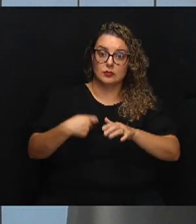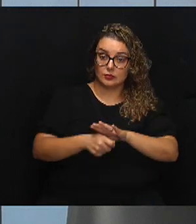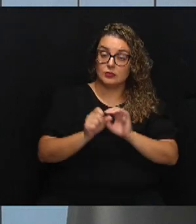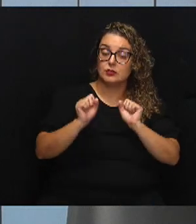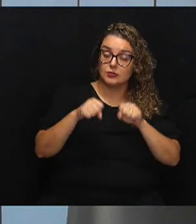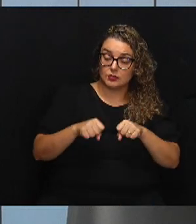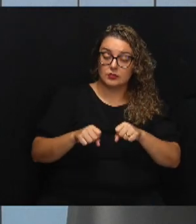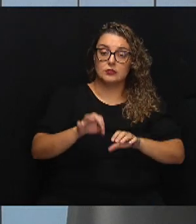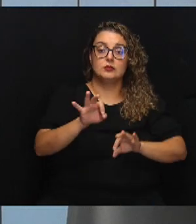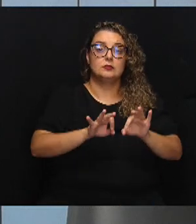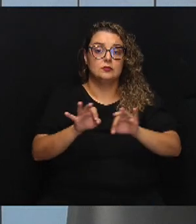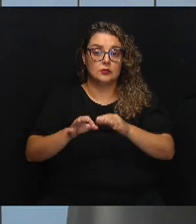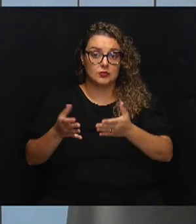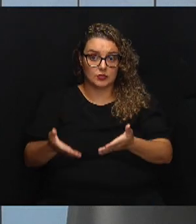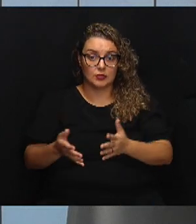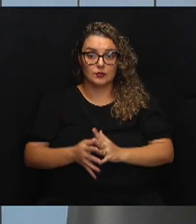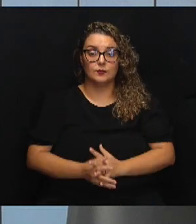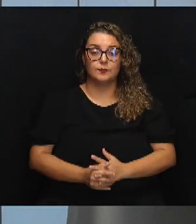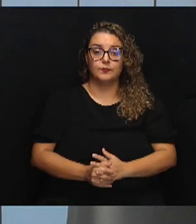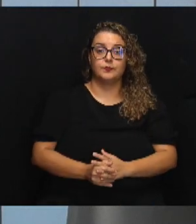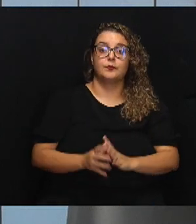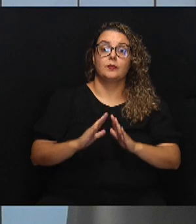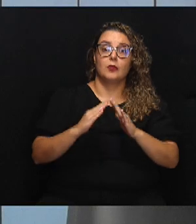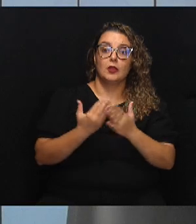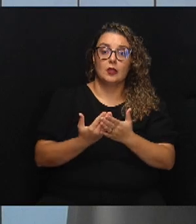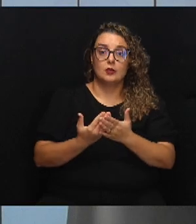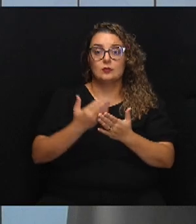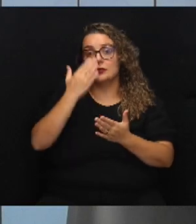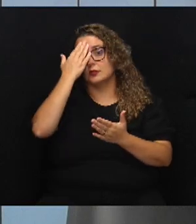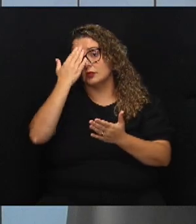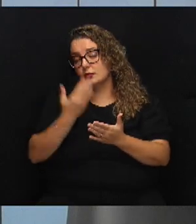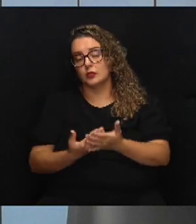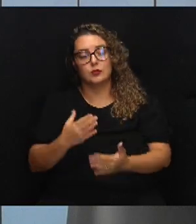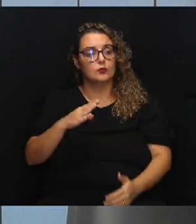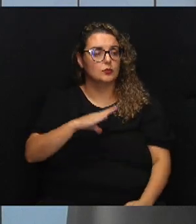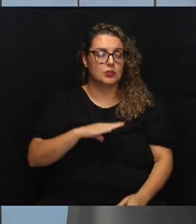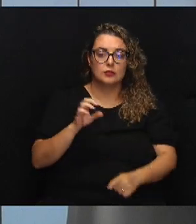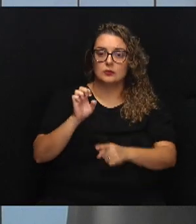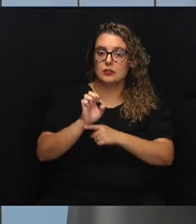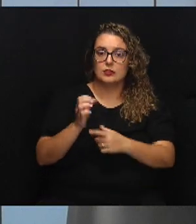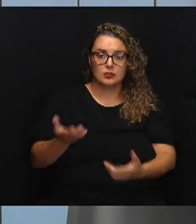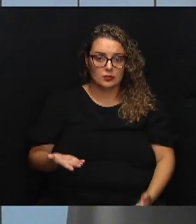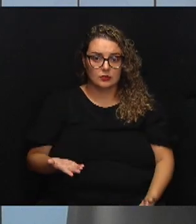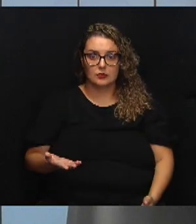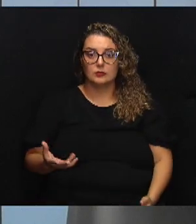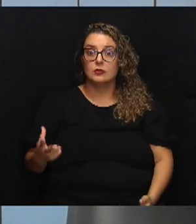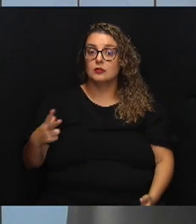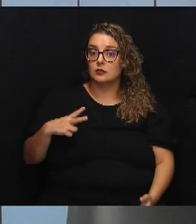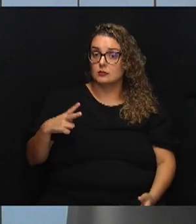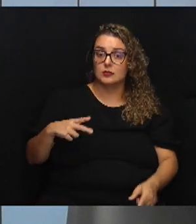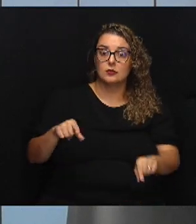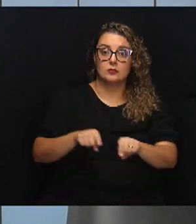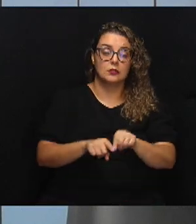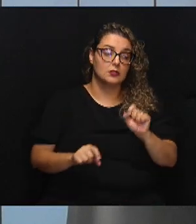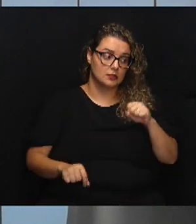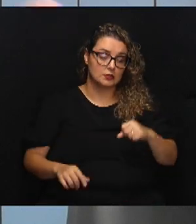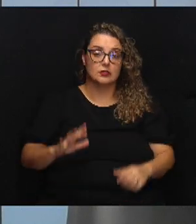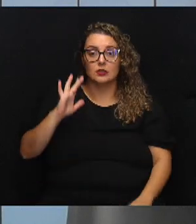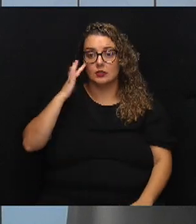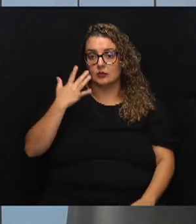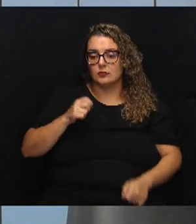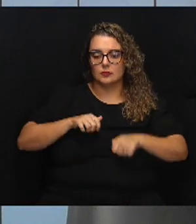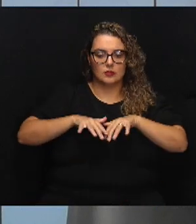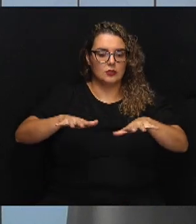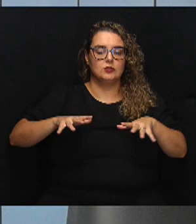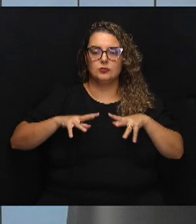nesse projeto. As escolas têm que abraçar, seja municipal, estadual, as particulares também. Sim. Acho que tem que abranger